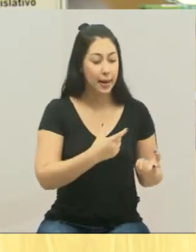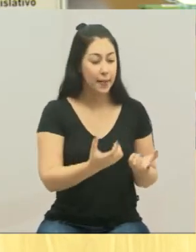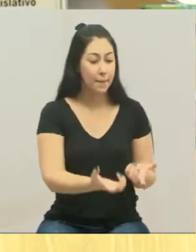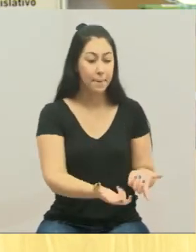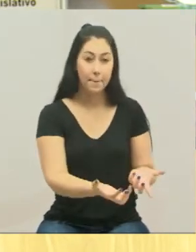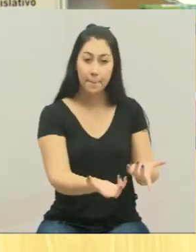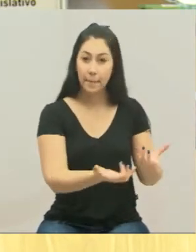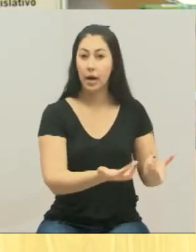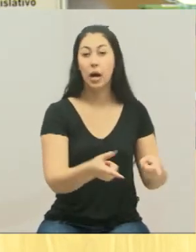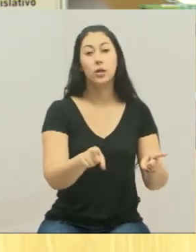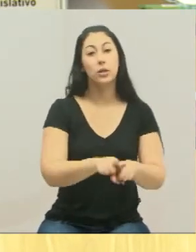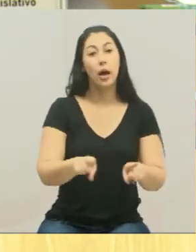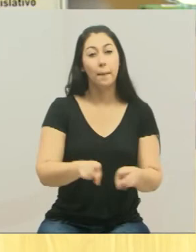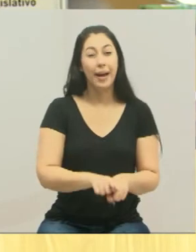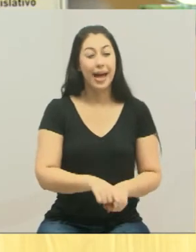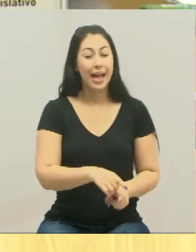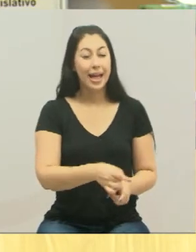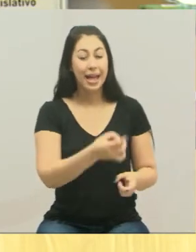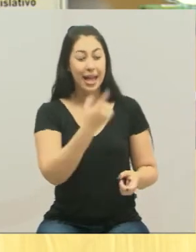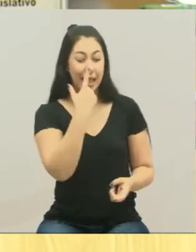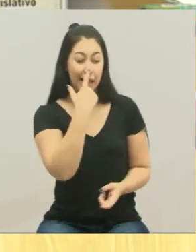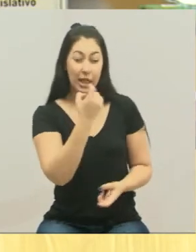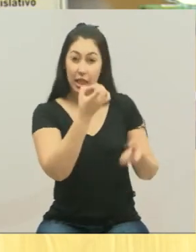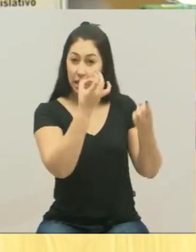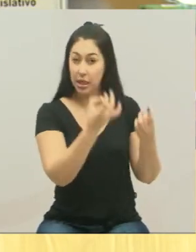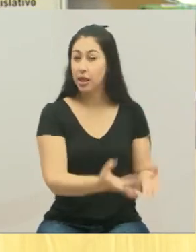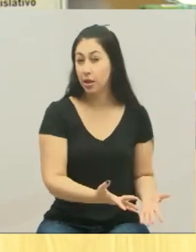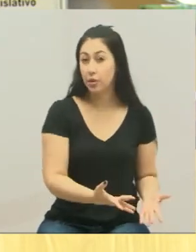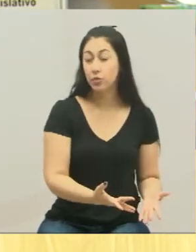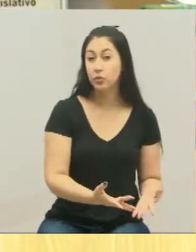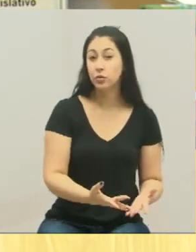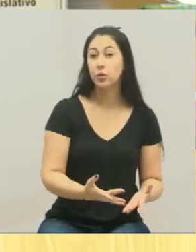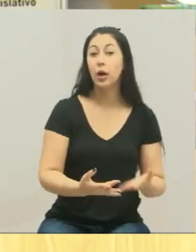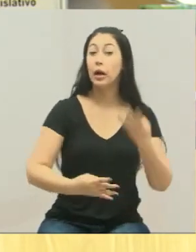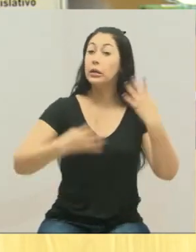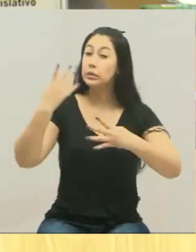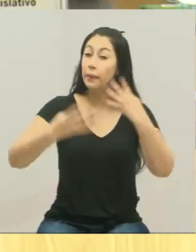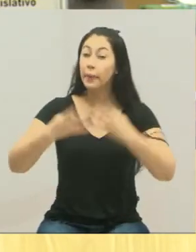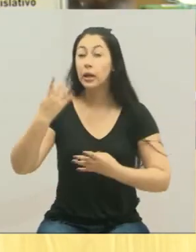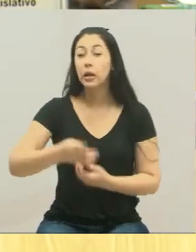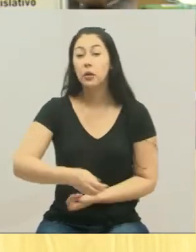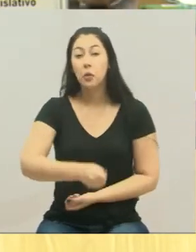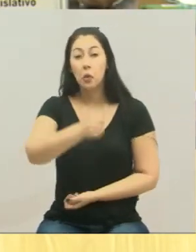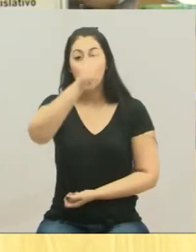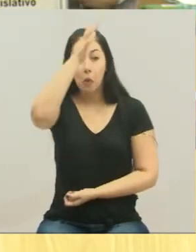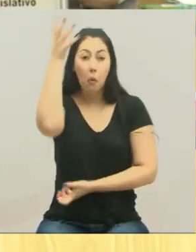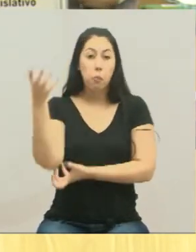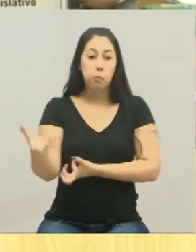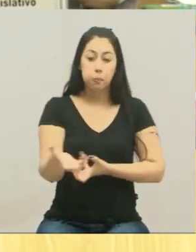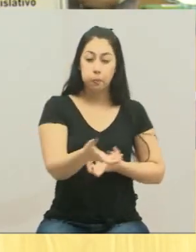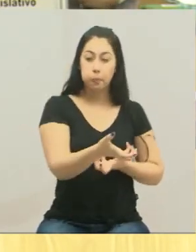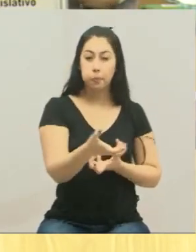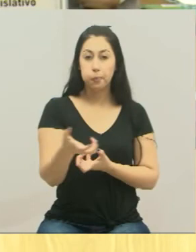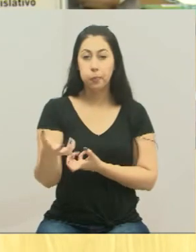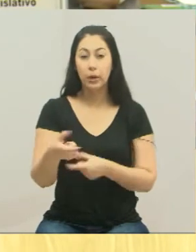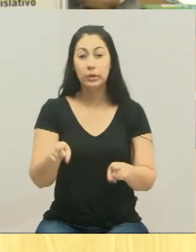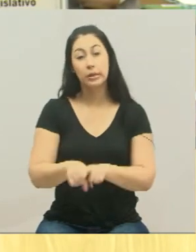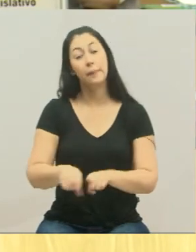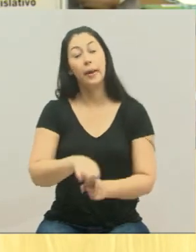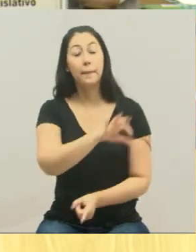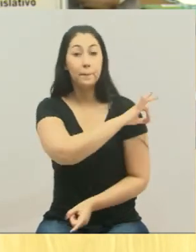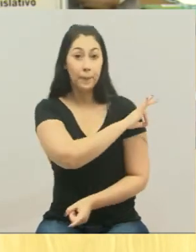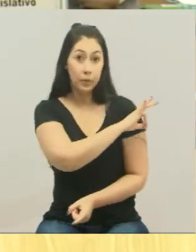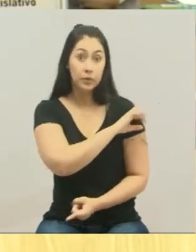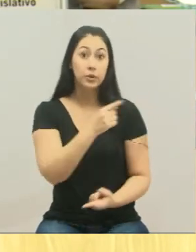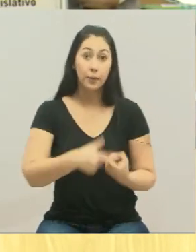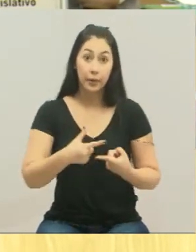inflamável, causando o esforço ímpar do Corpo de Bombeiros e da Defesa Civil da cidade, que neste ano de 2020 já registraram 248